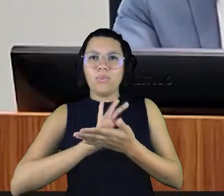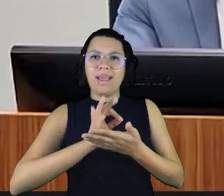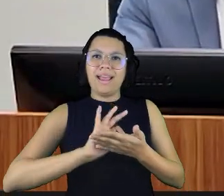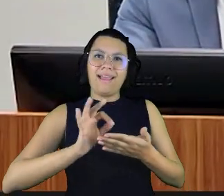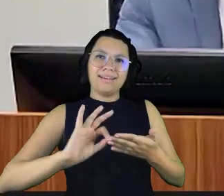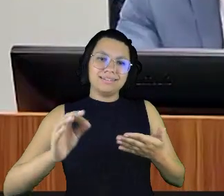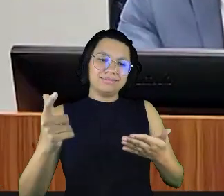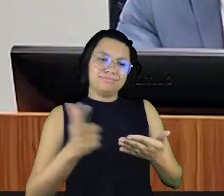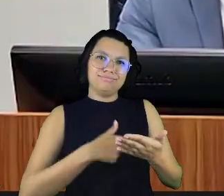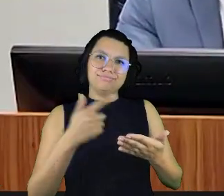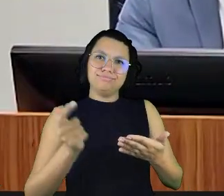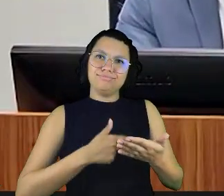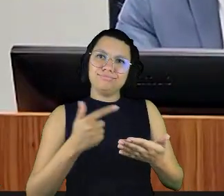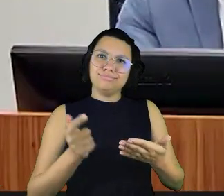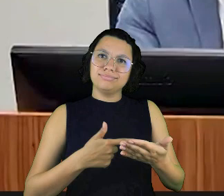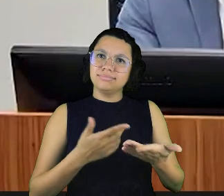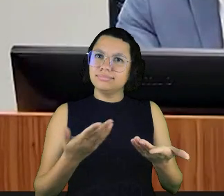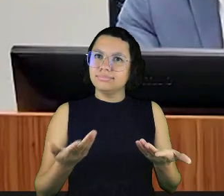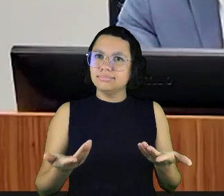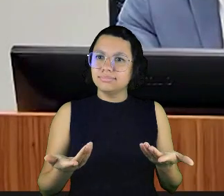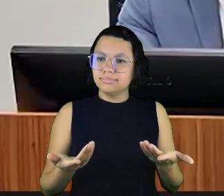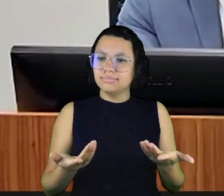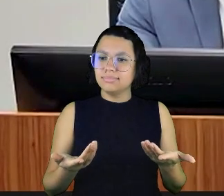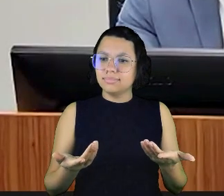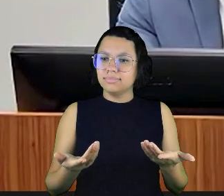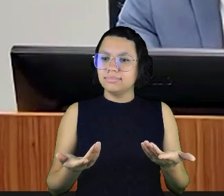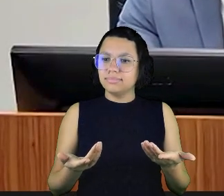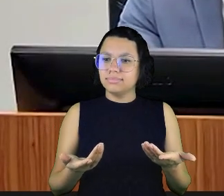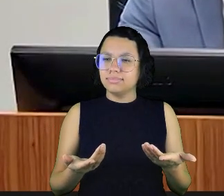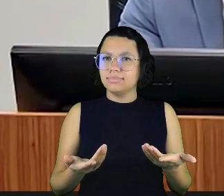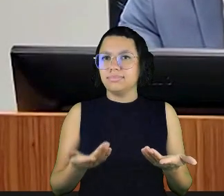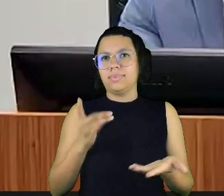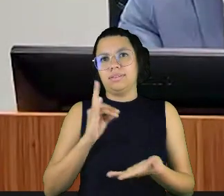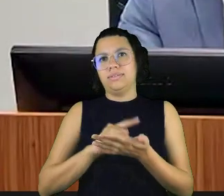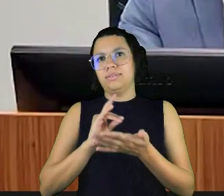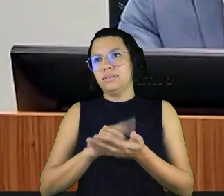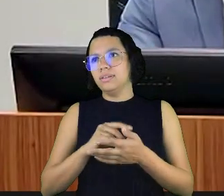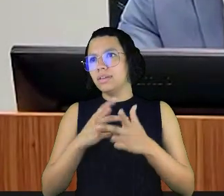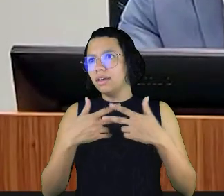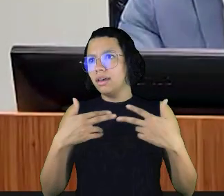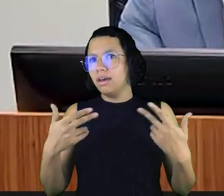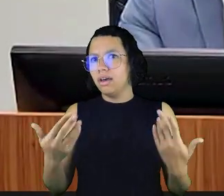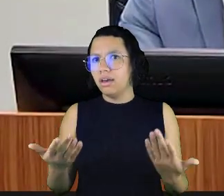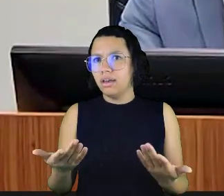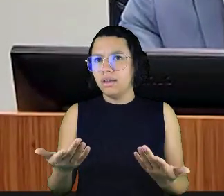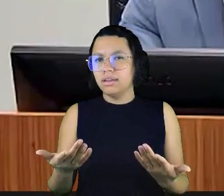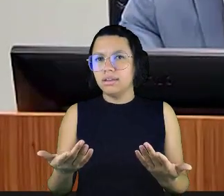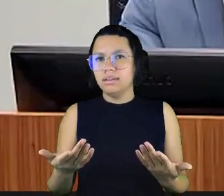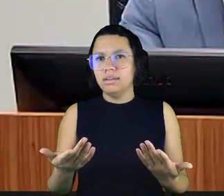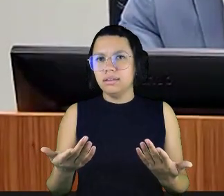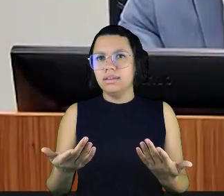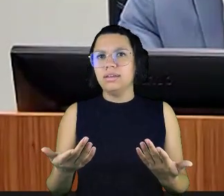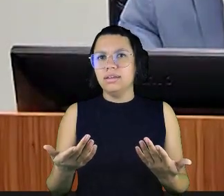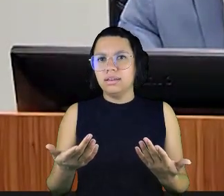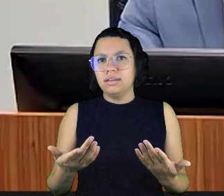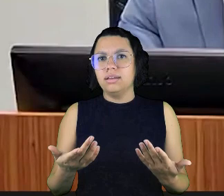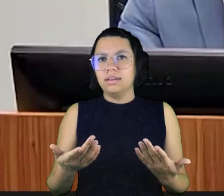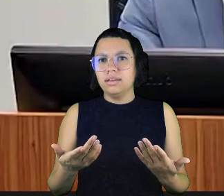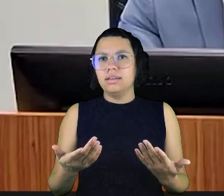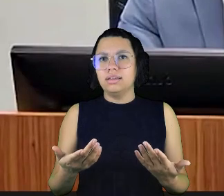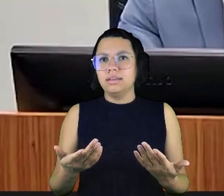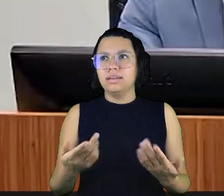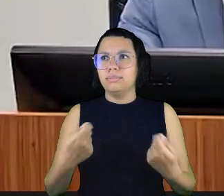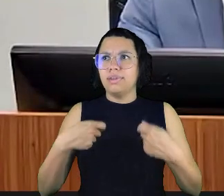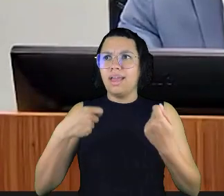é realmente algo que suscita, né, uma reflexão. A gente precisa de um